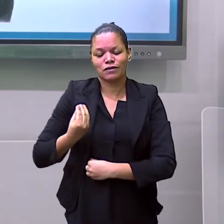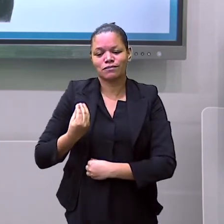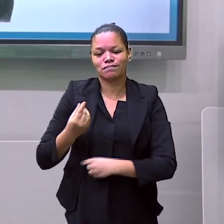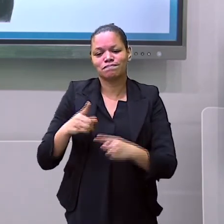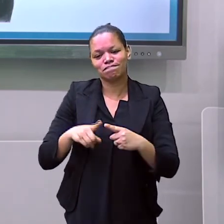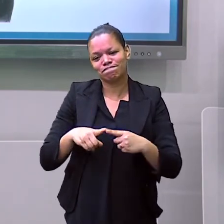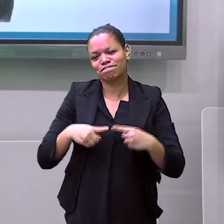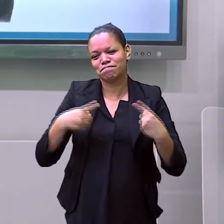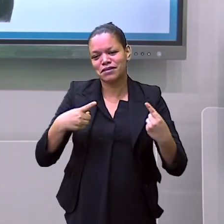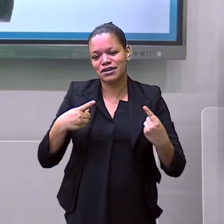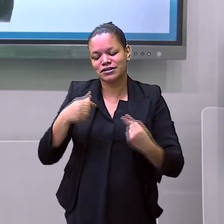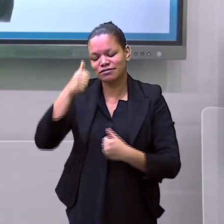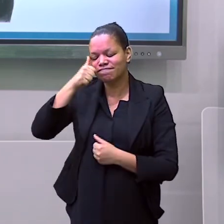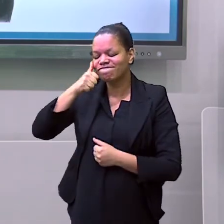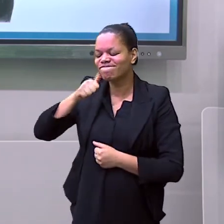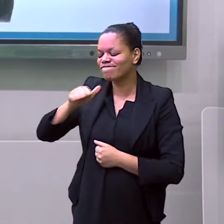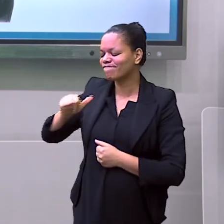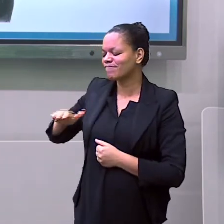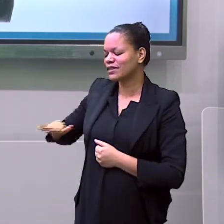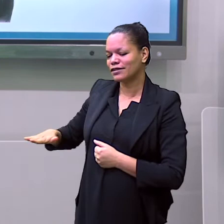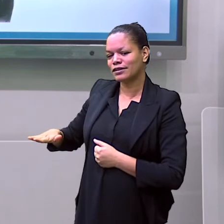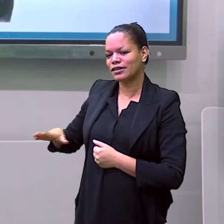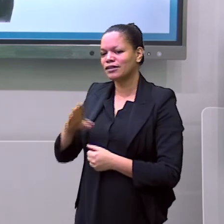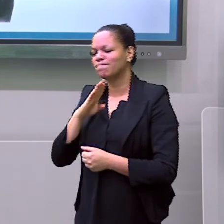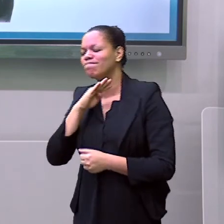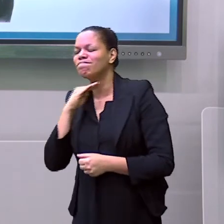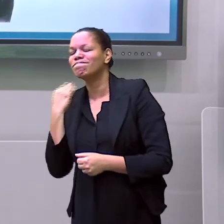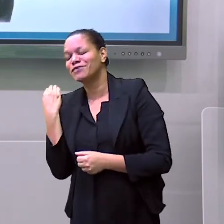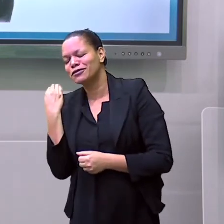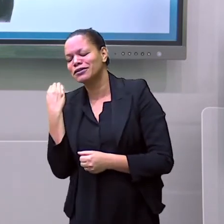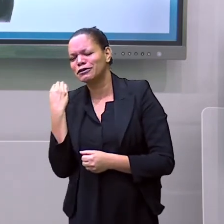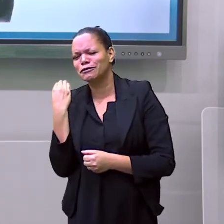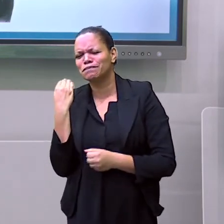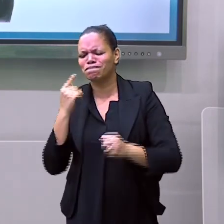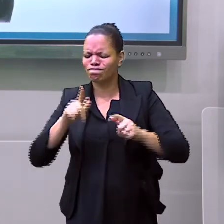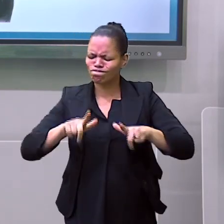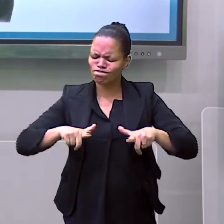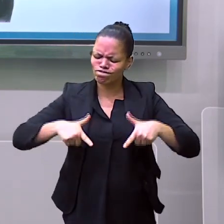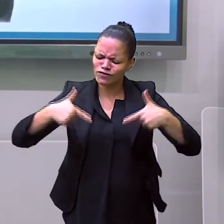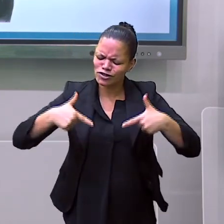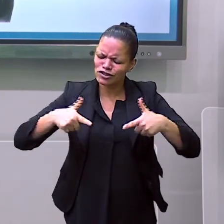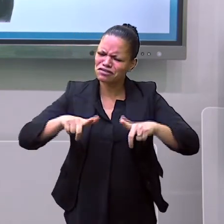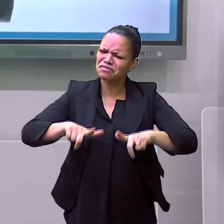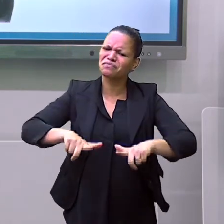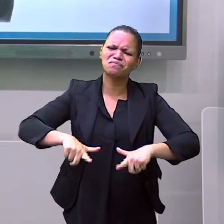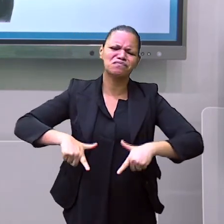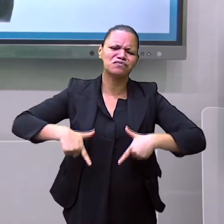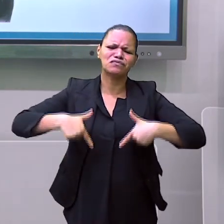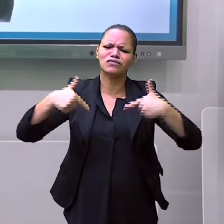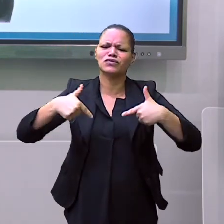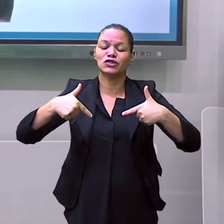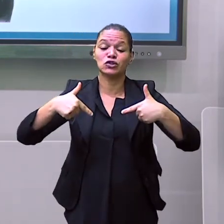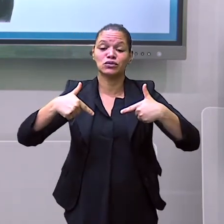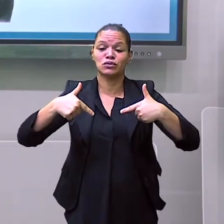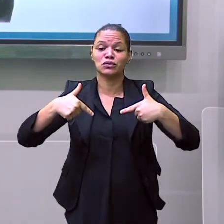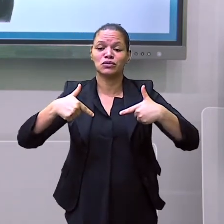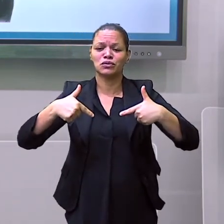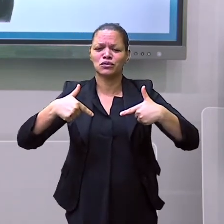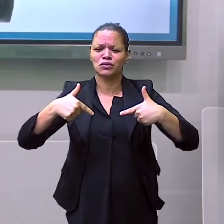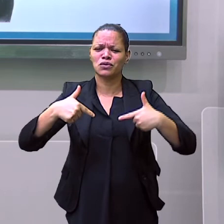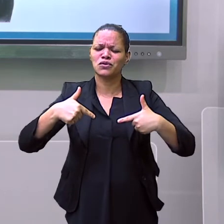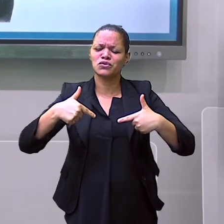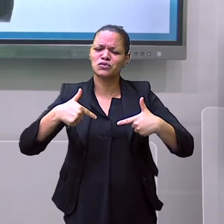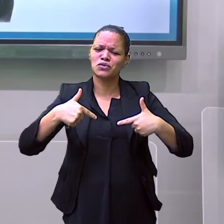tinha morrido. Depois de muitos esforços e do corte de muitos trechos do diário